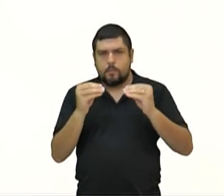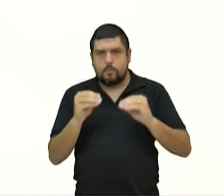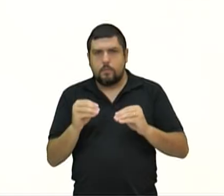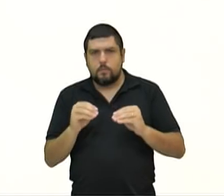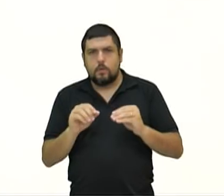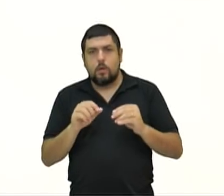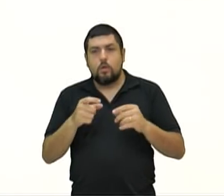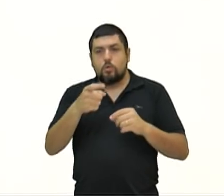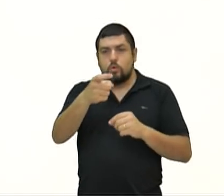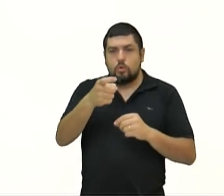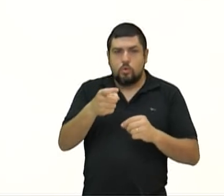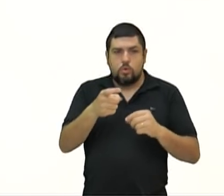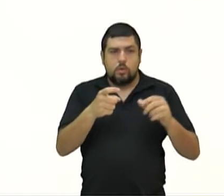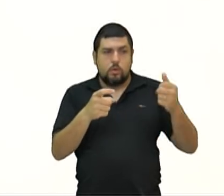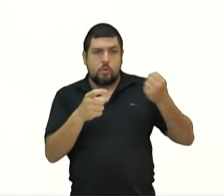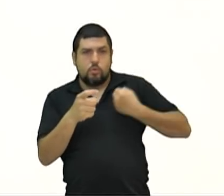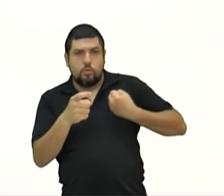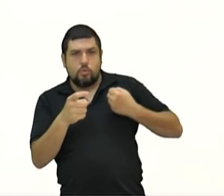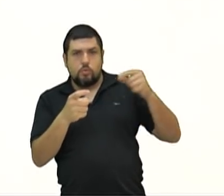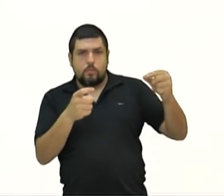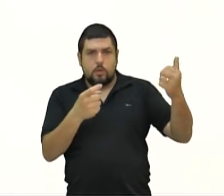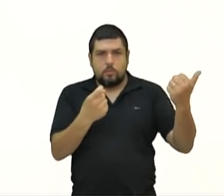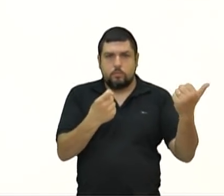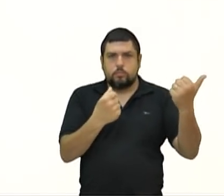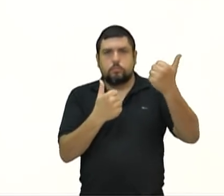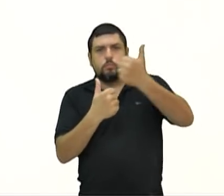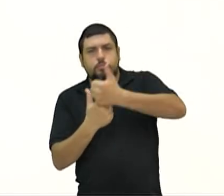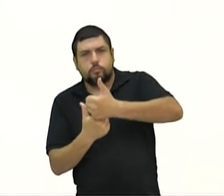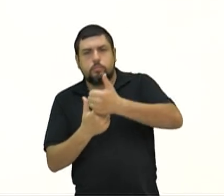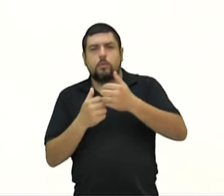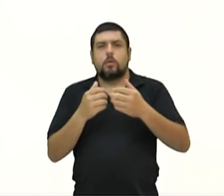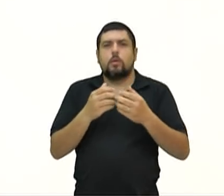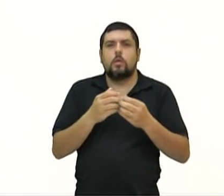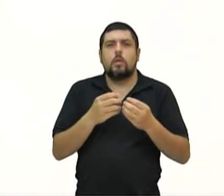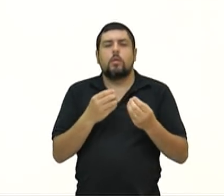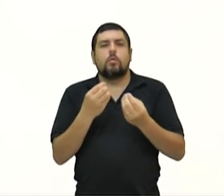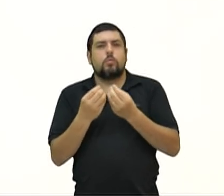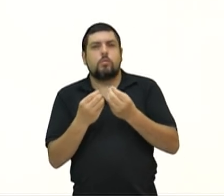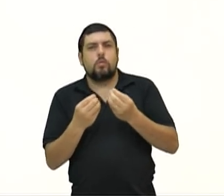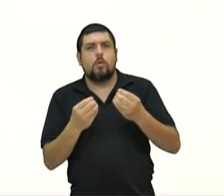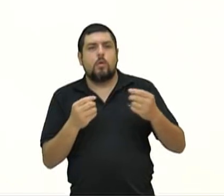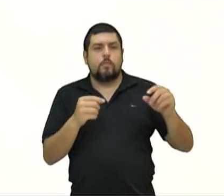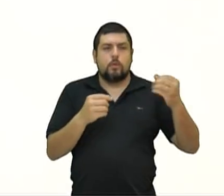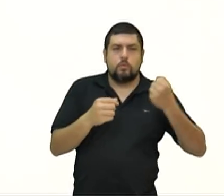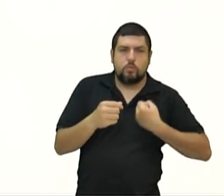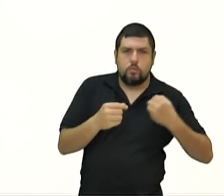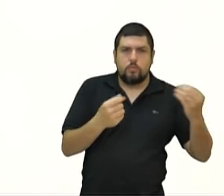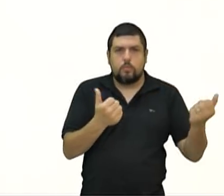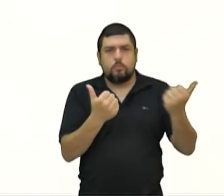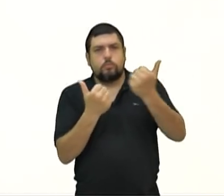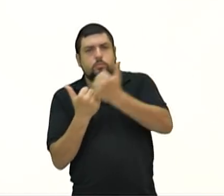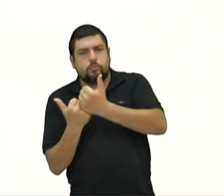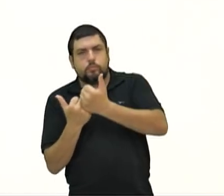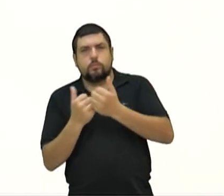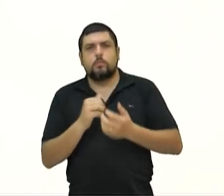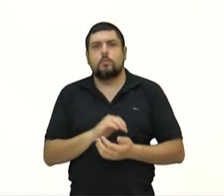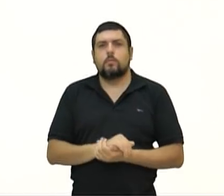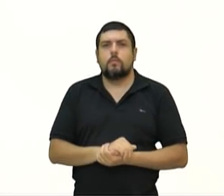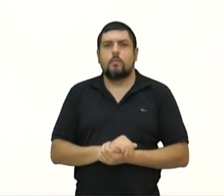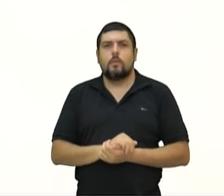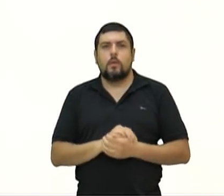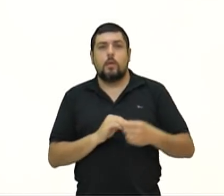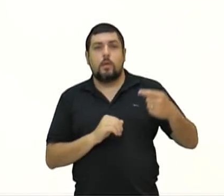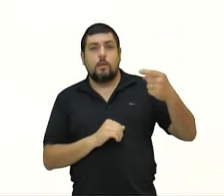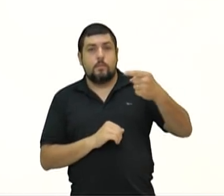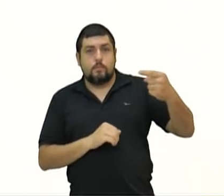a módulo de x mais 1, para x igual a menos 3, menos 2, menos 1, 0 e 1. Menos 3 eu já fiz